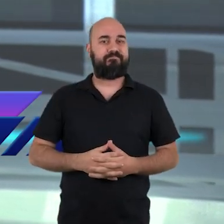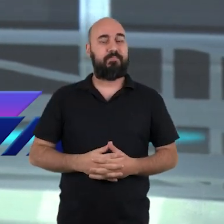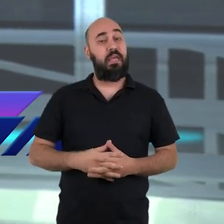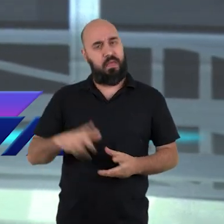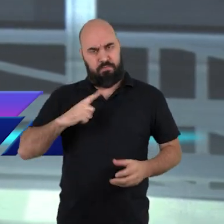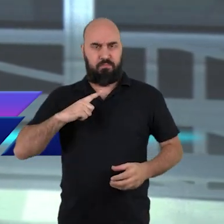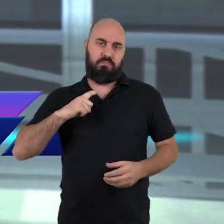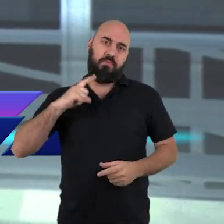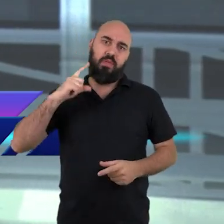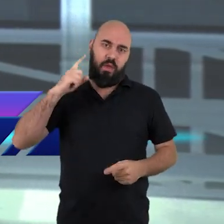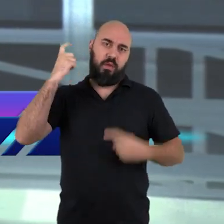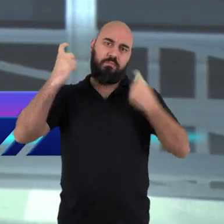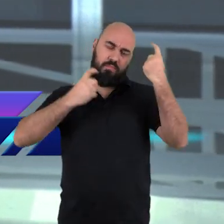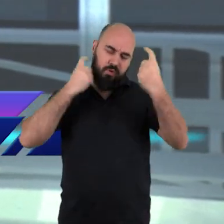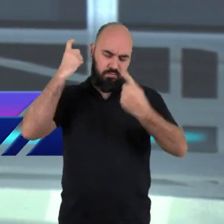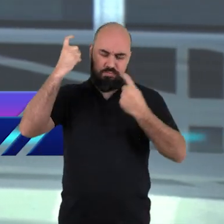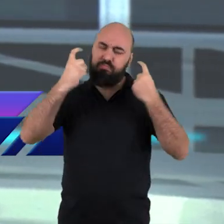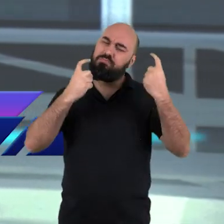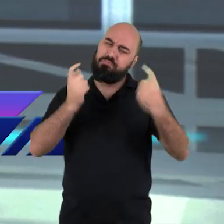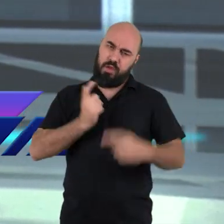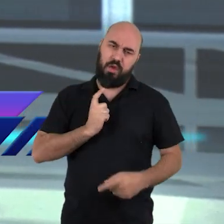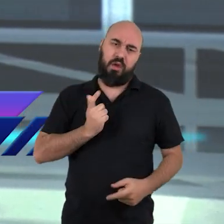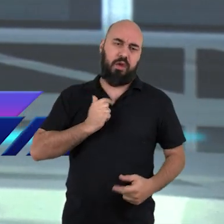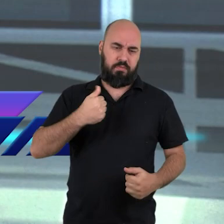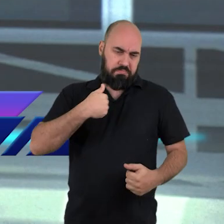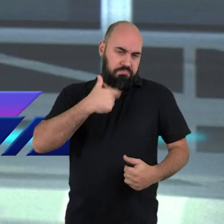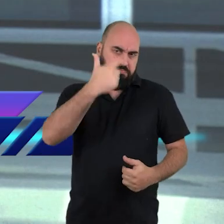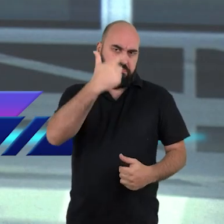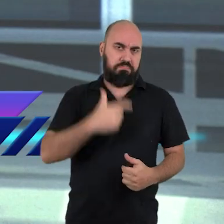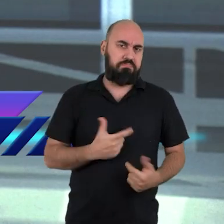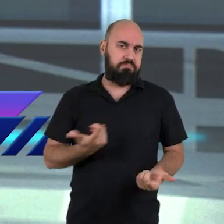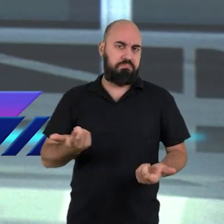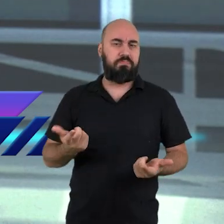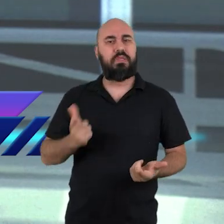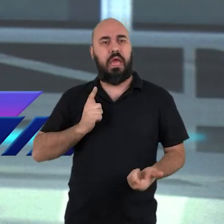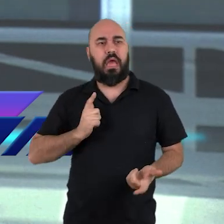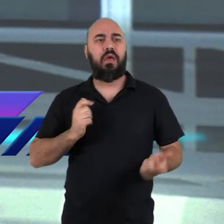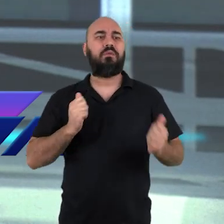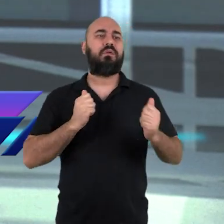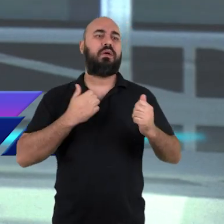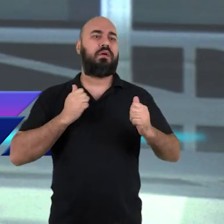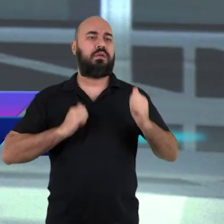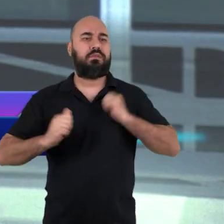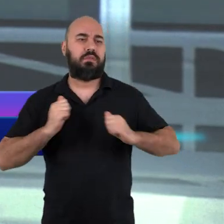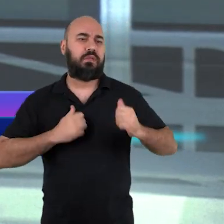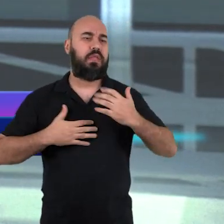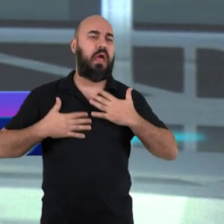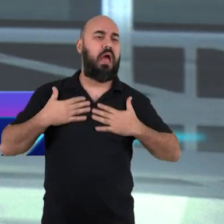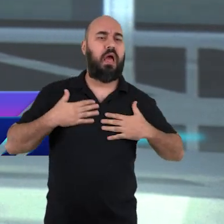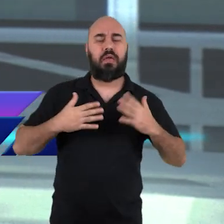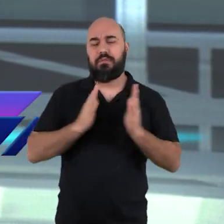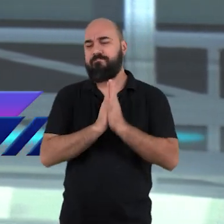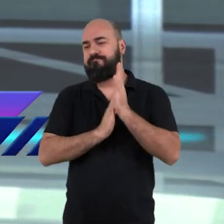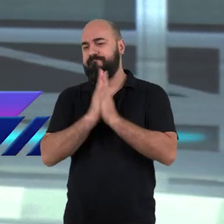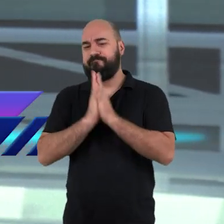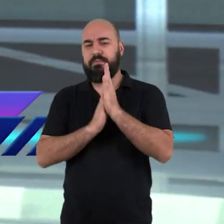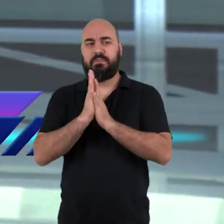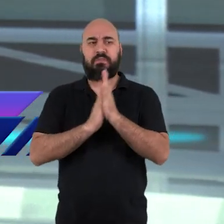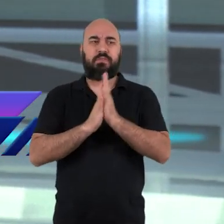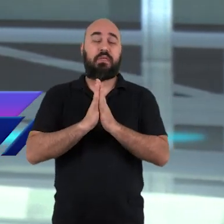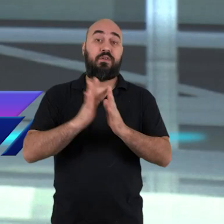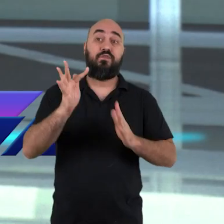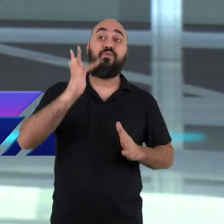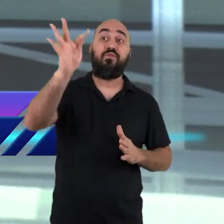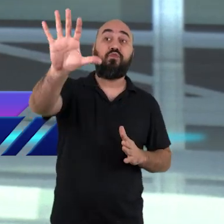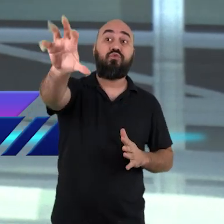minhas preocupações. Claro, eu também enfrento ansiedade. Às vezes eu trago demais o futuro